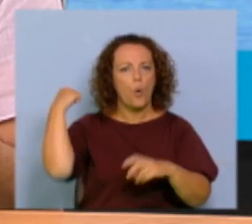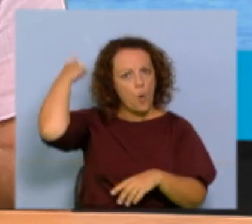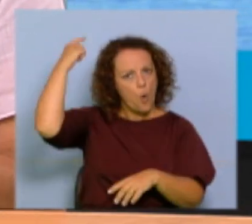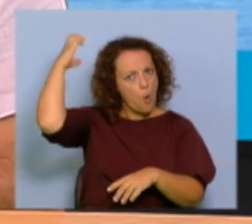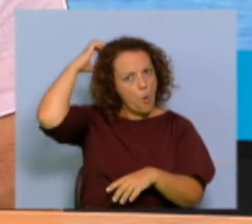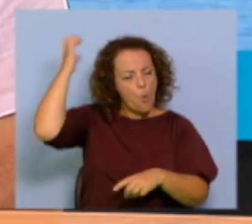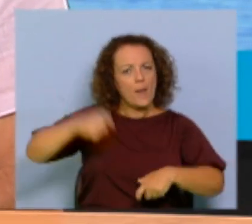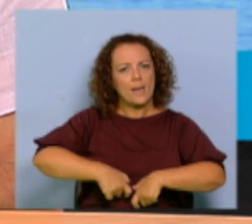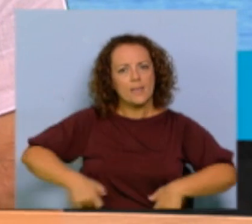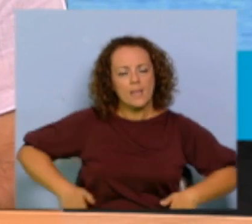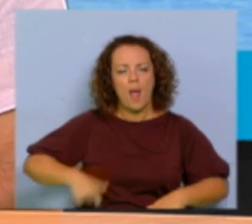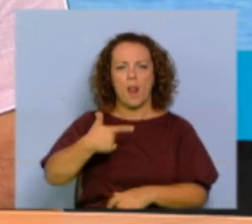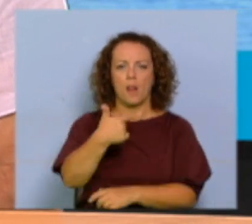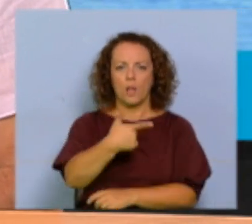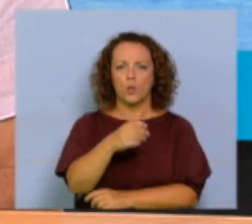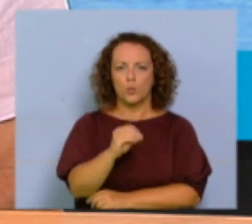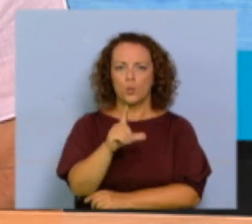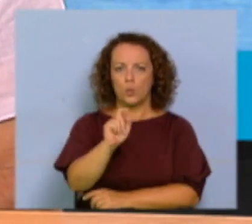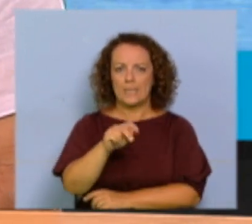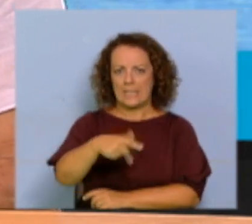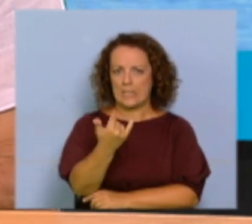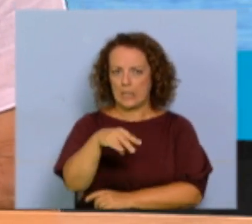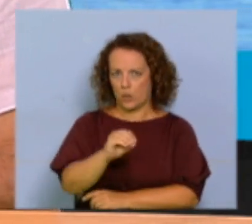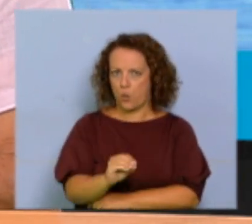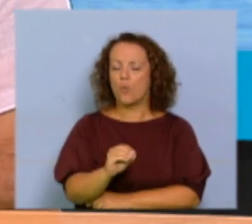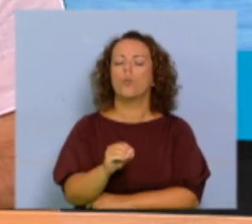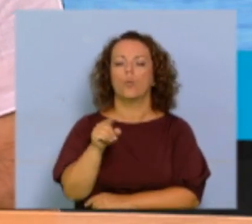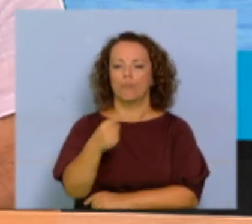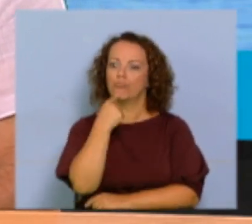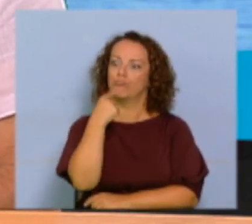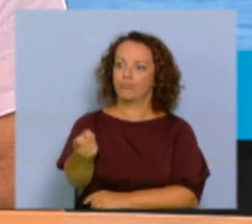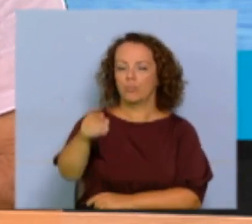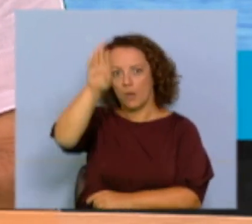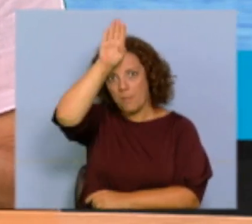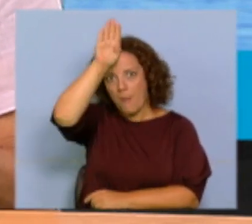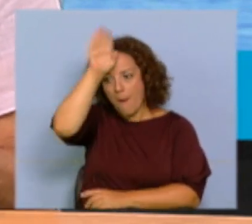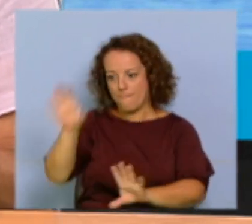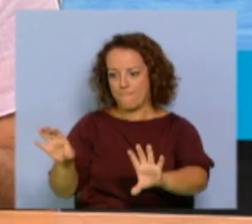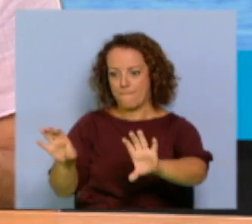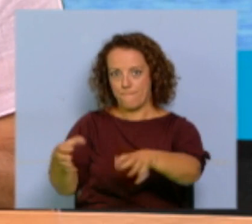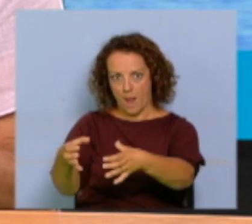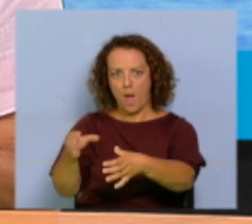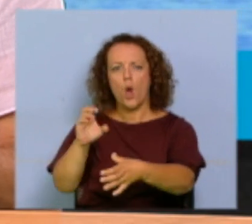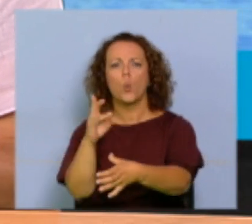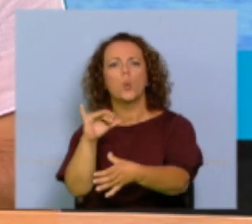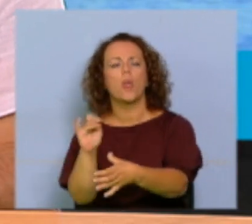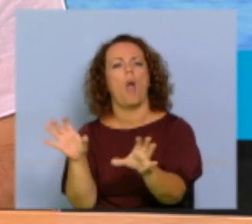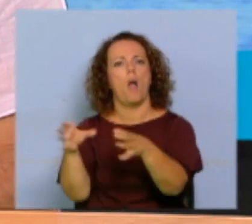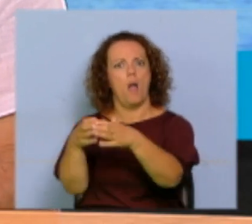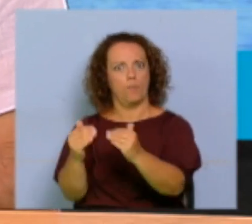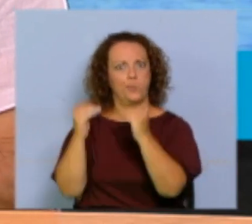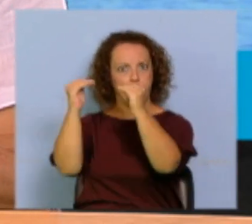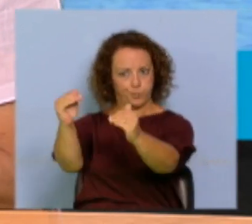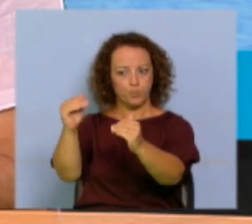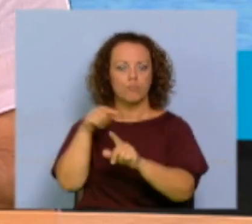que na altura ainda não era cardeal, quando ele pregou o retiro de Quaresma ao Papa e à Cúria, ele tem um artigo